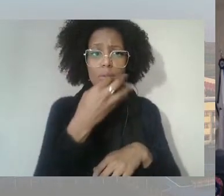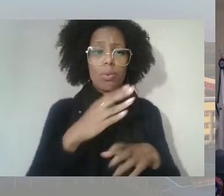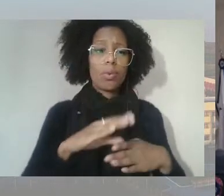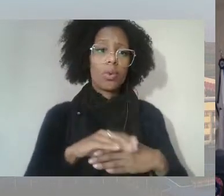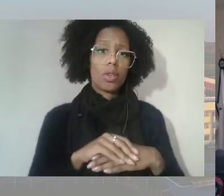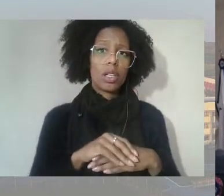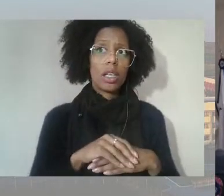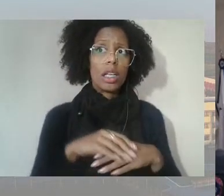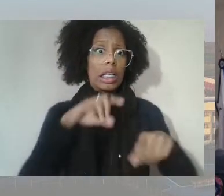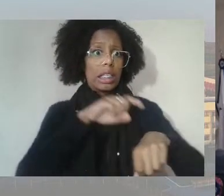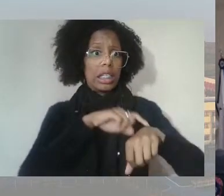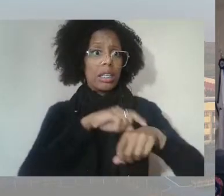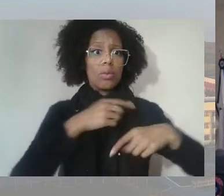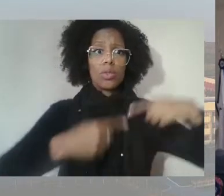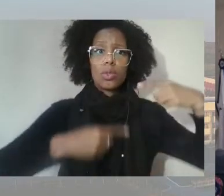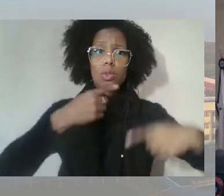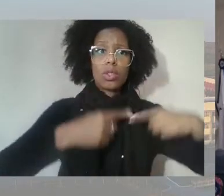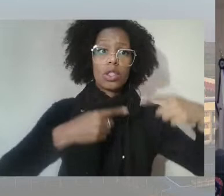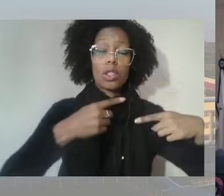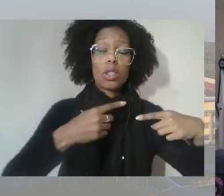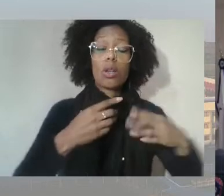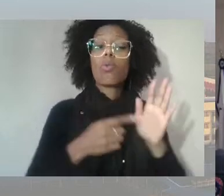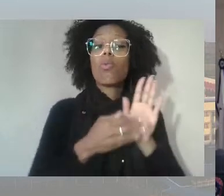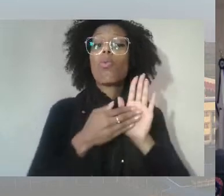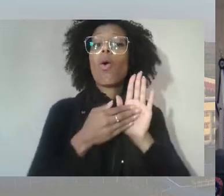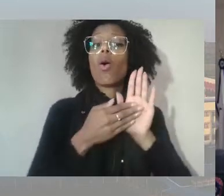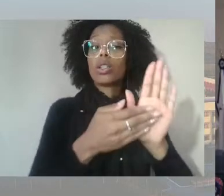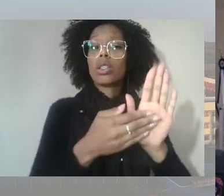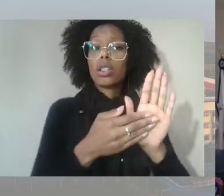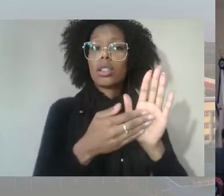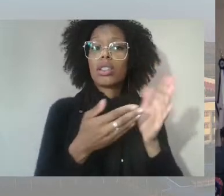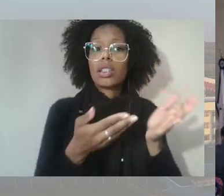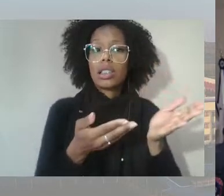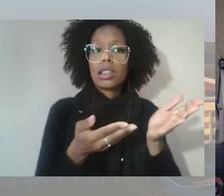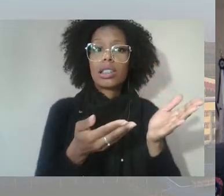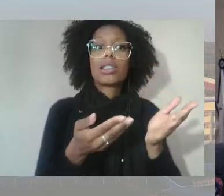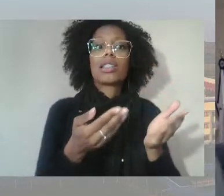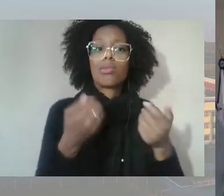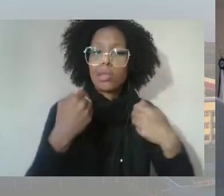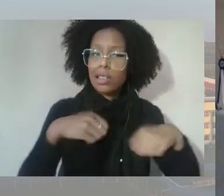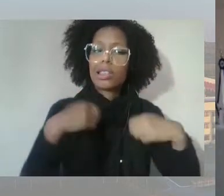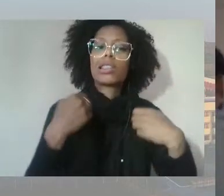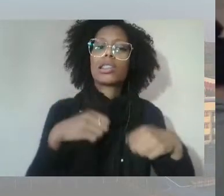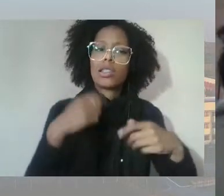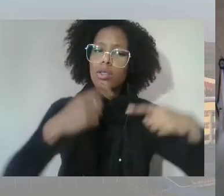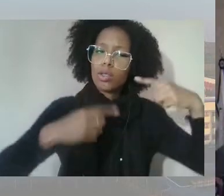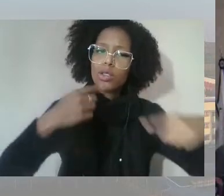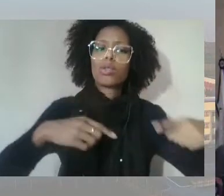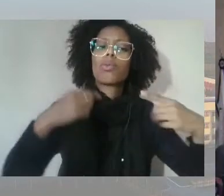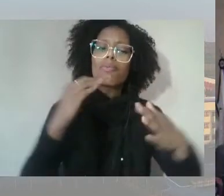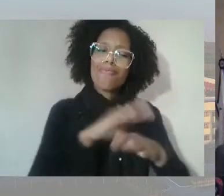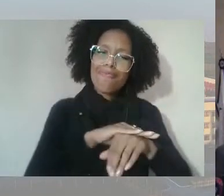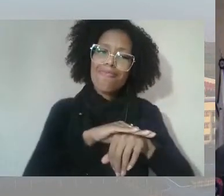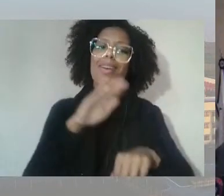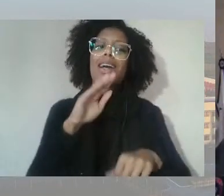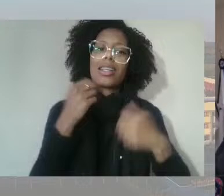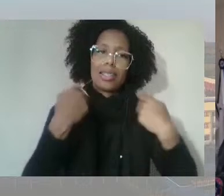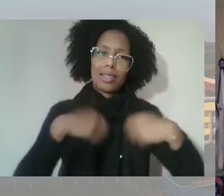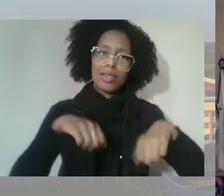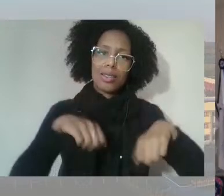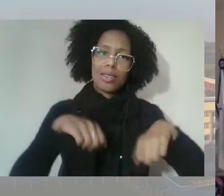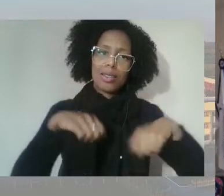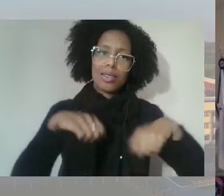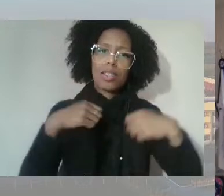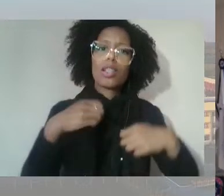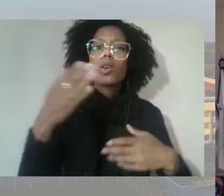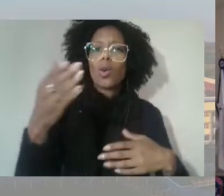tempo que a gente está discutindo, é sinal que ainda tem muito a discutir sobre esse tema. Então, acho que foi importante, Alexandre, trazer esse